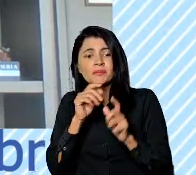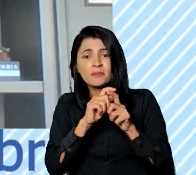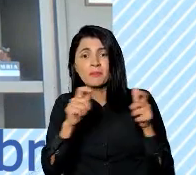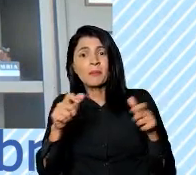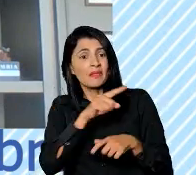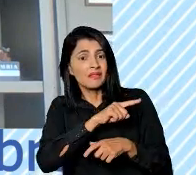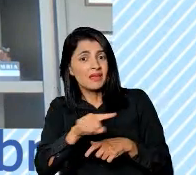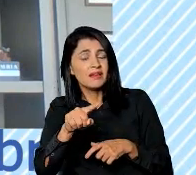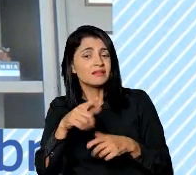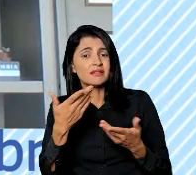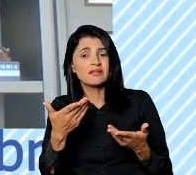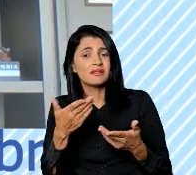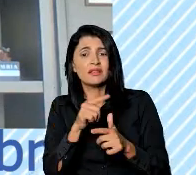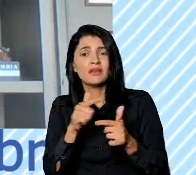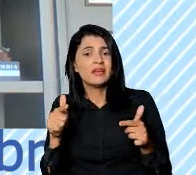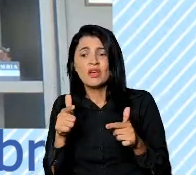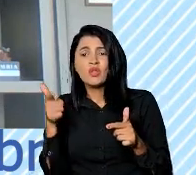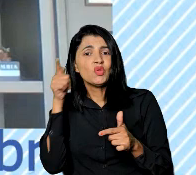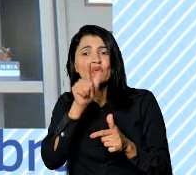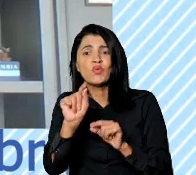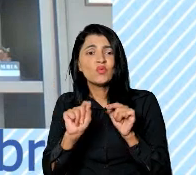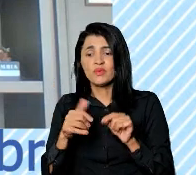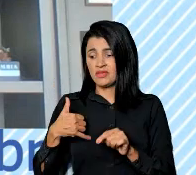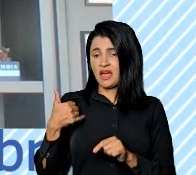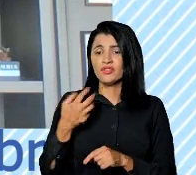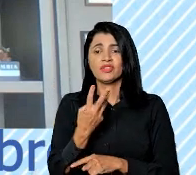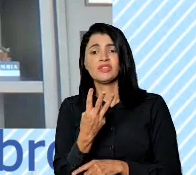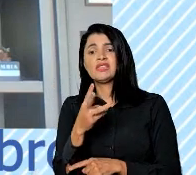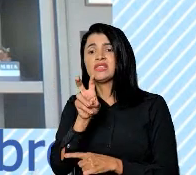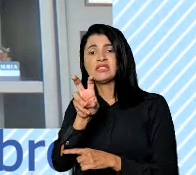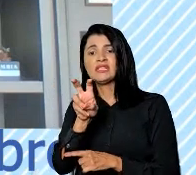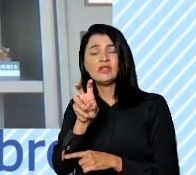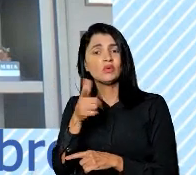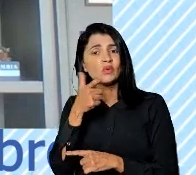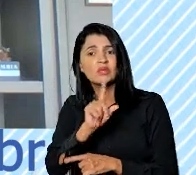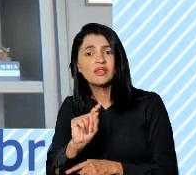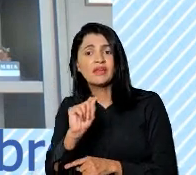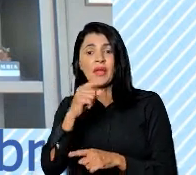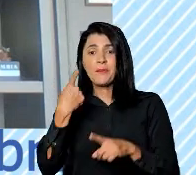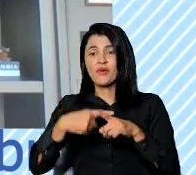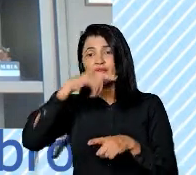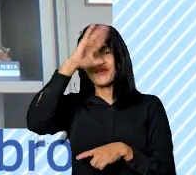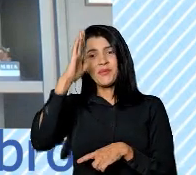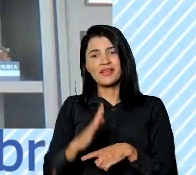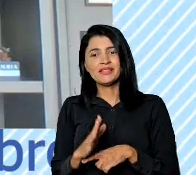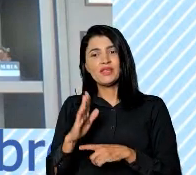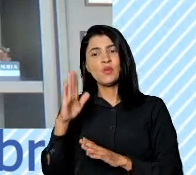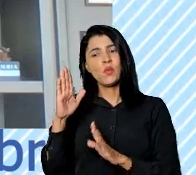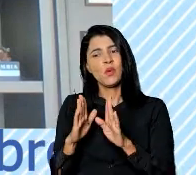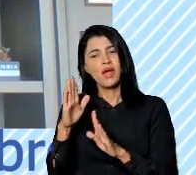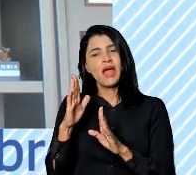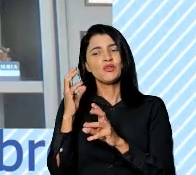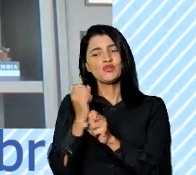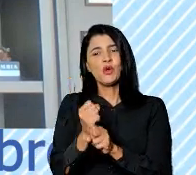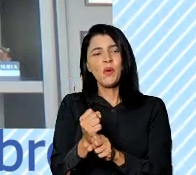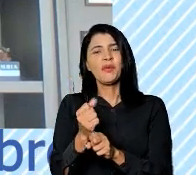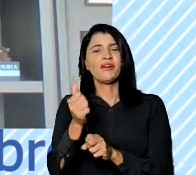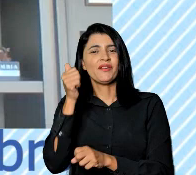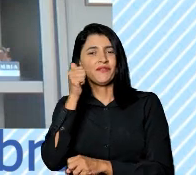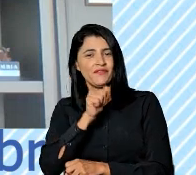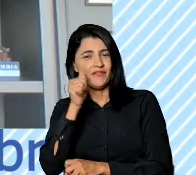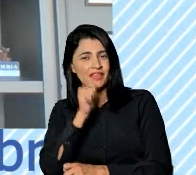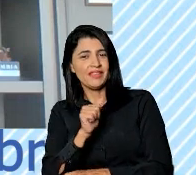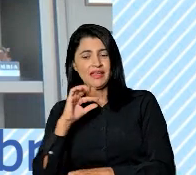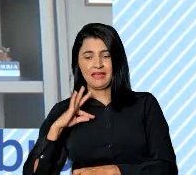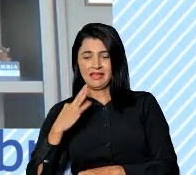mulheres e dessas meninas mal chegam aos 35 anos de idade, porque no Brasil a expectativa de vida de uma mulher transexual e travesti